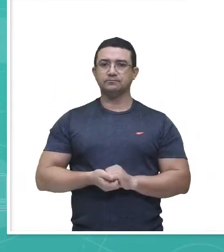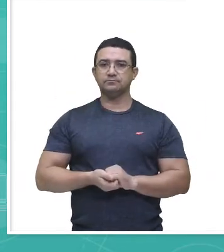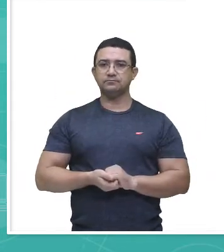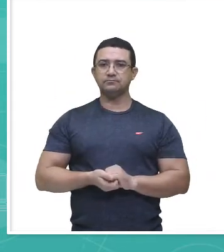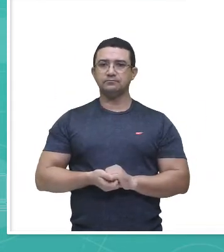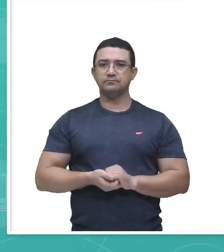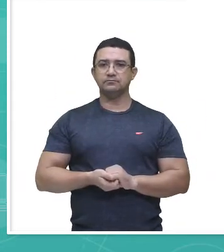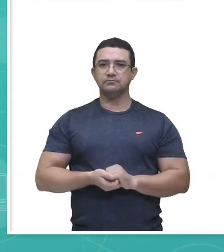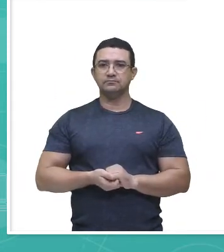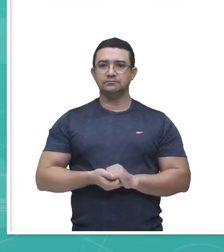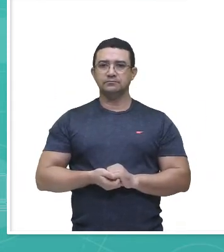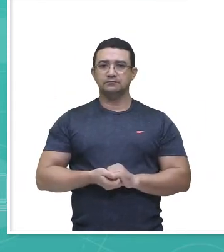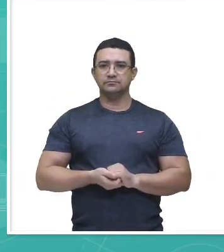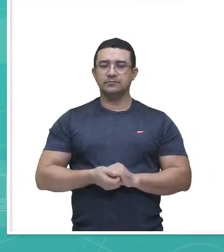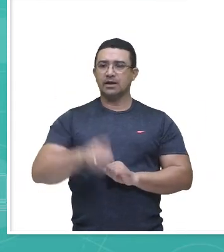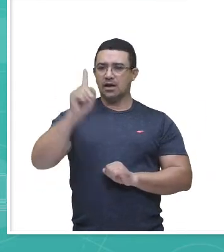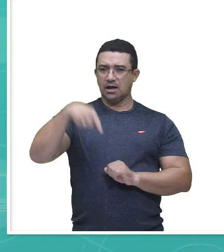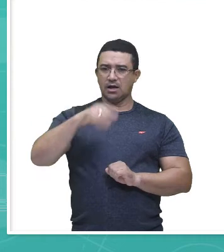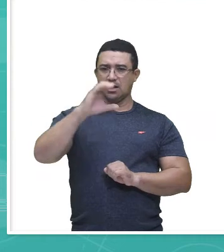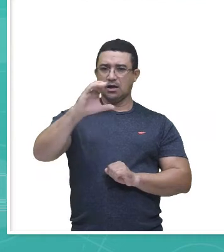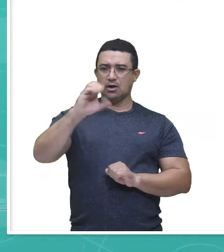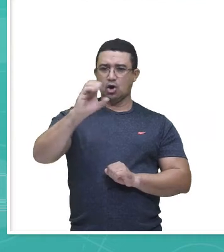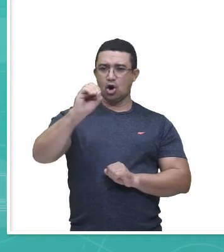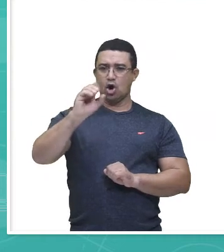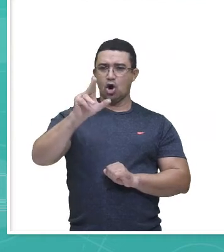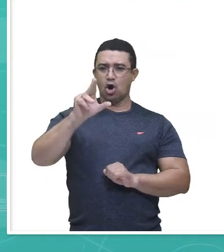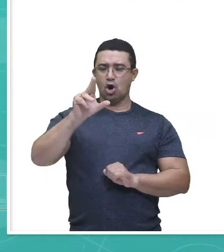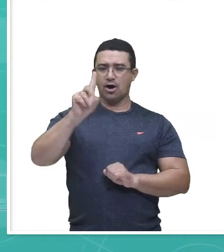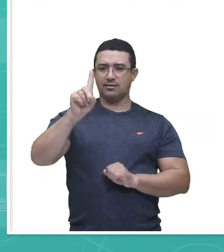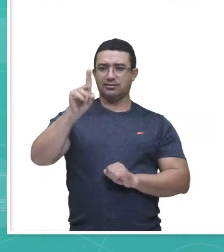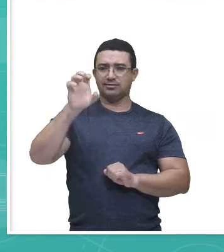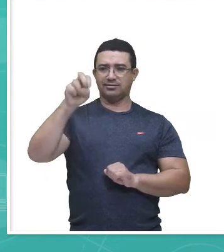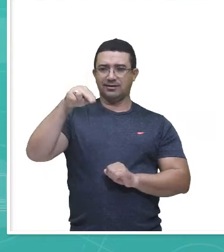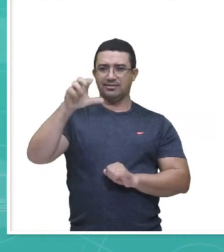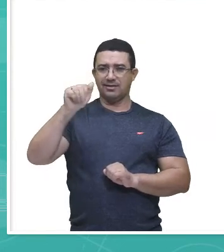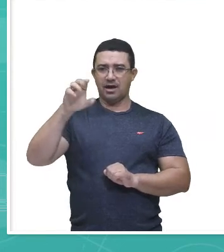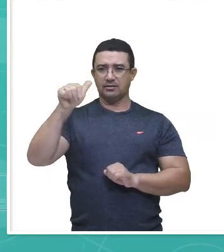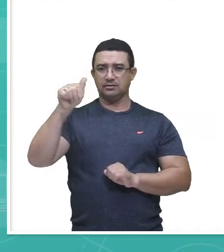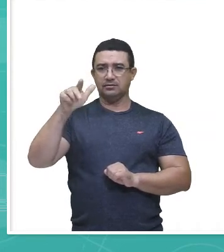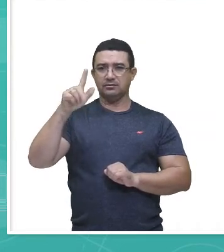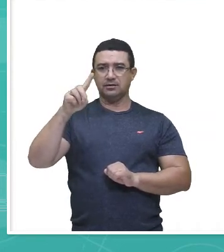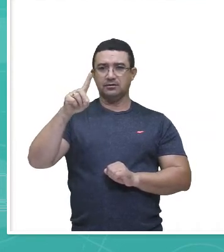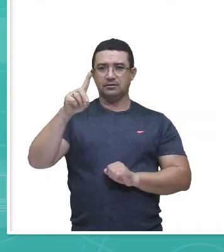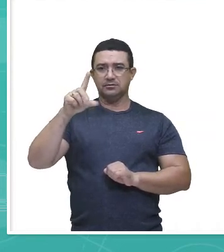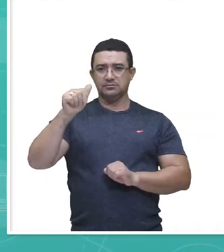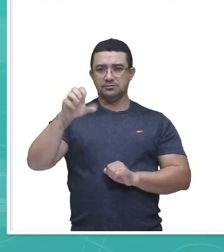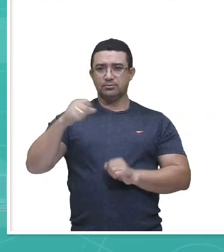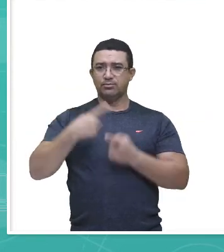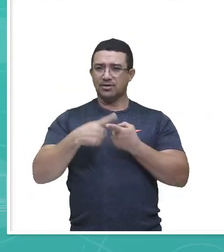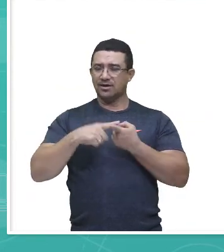coordenada porque elas são independentes. Então, é por coordenação, são independentes. E